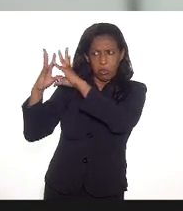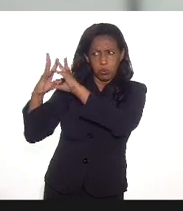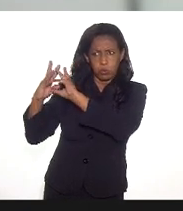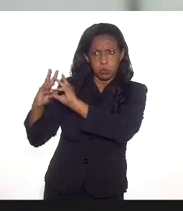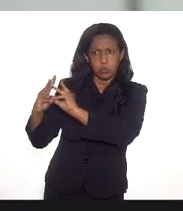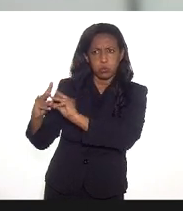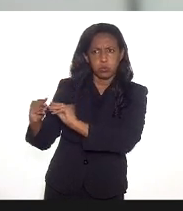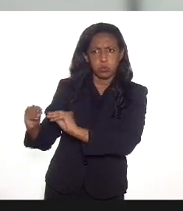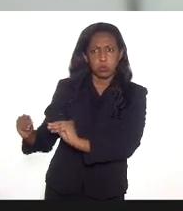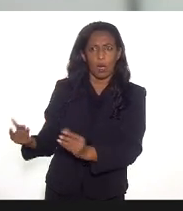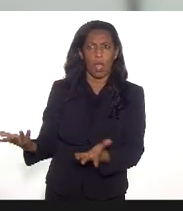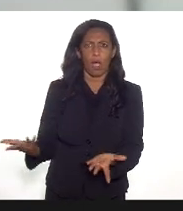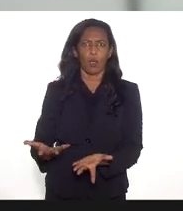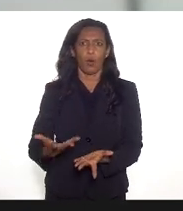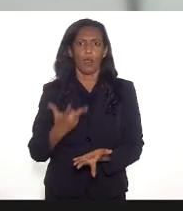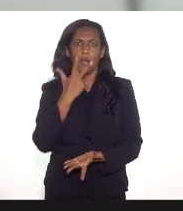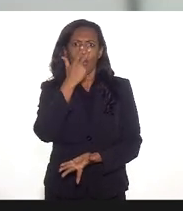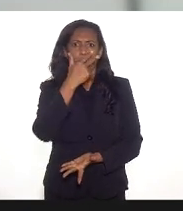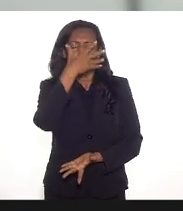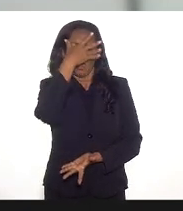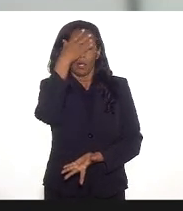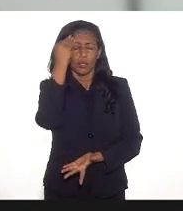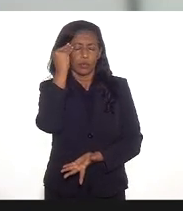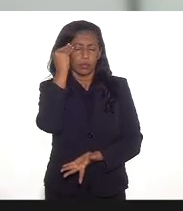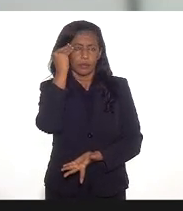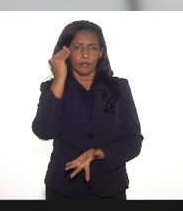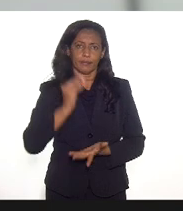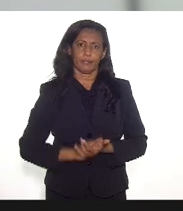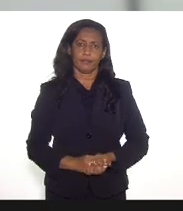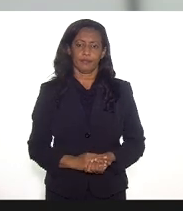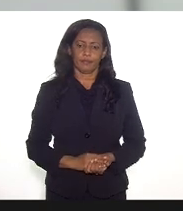estar esquecido. Está